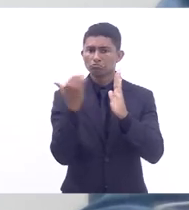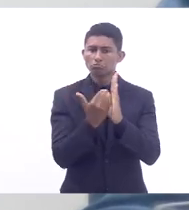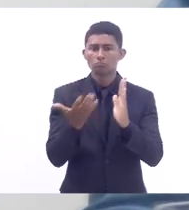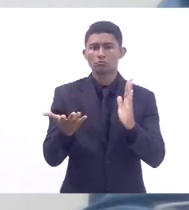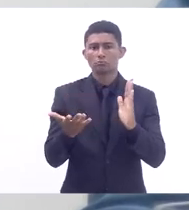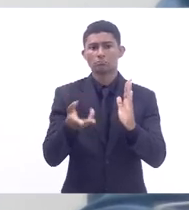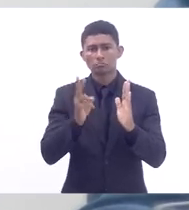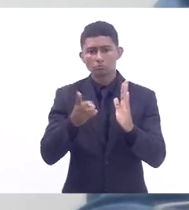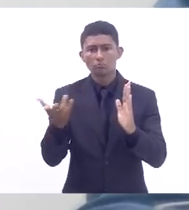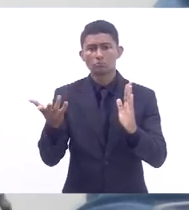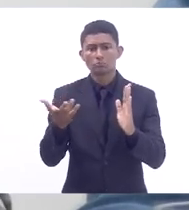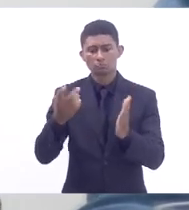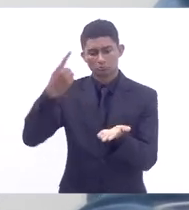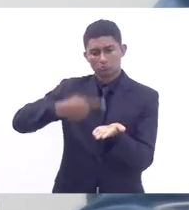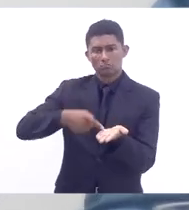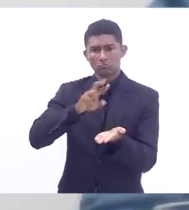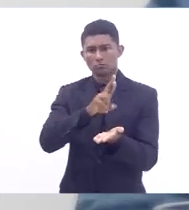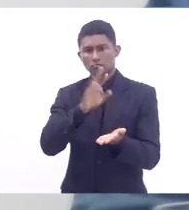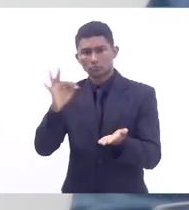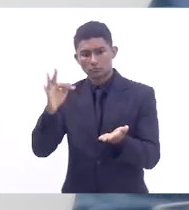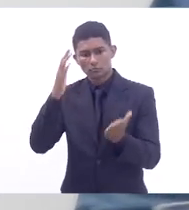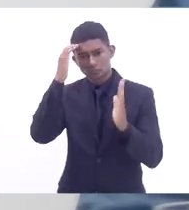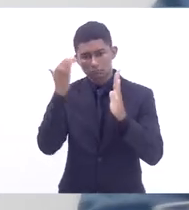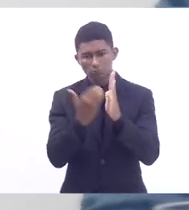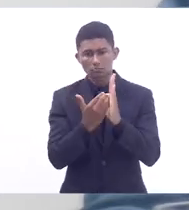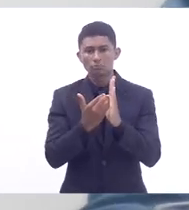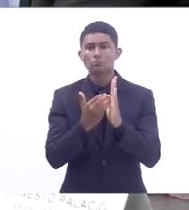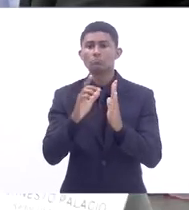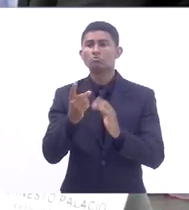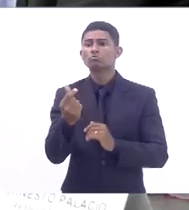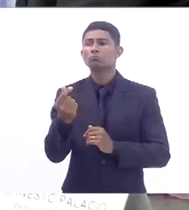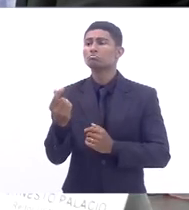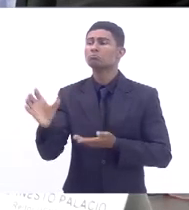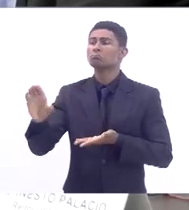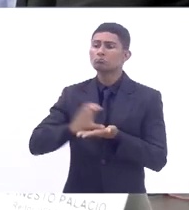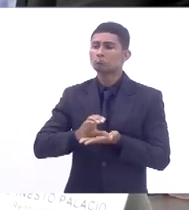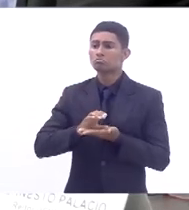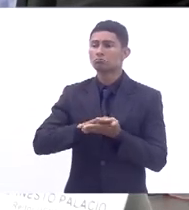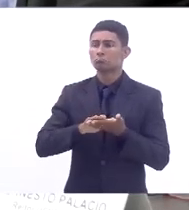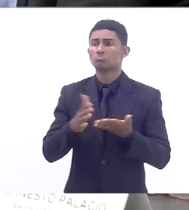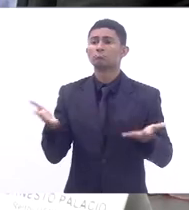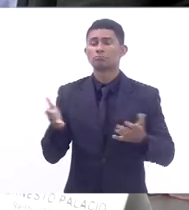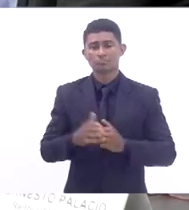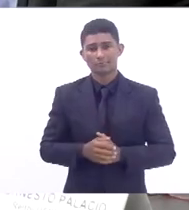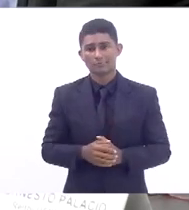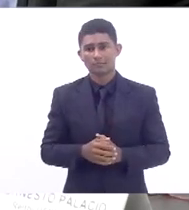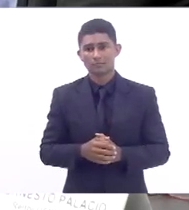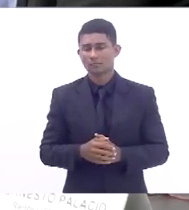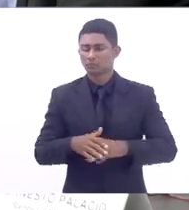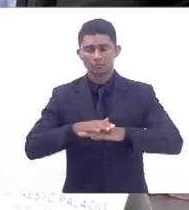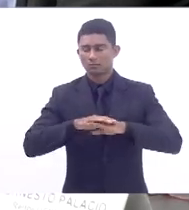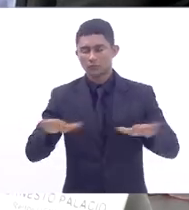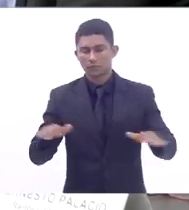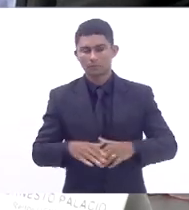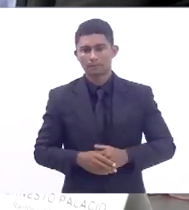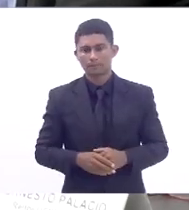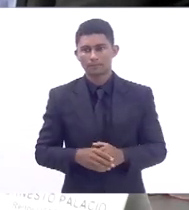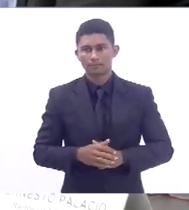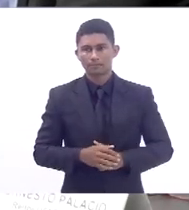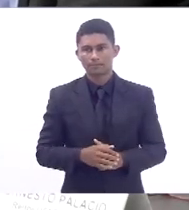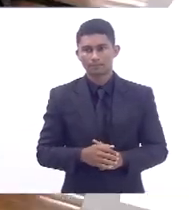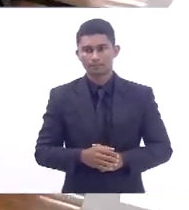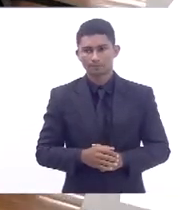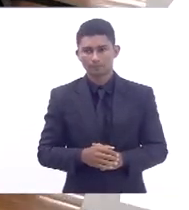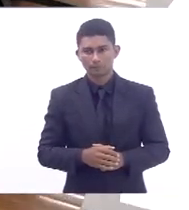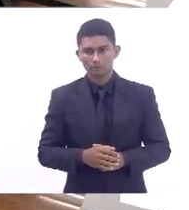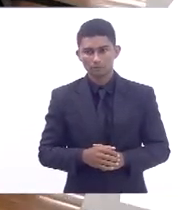respeitando o regime e não estamos recebendo o dinheiro que nos é de direito é somente a conclusão da